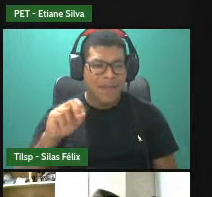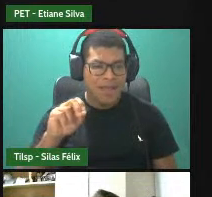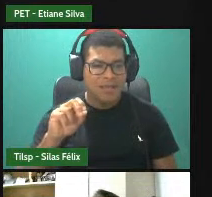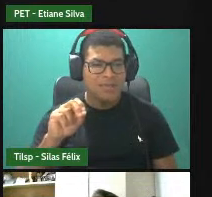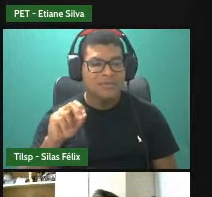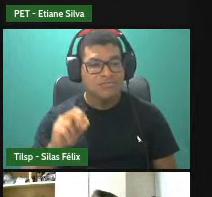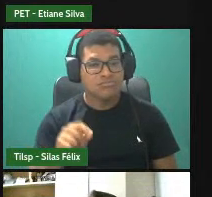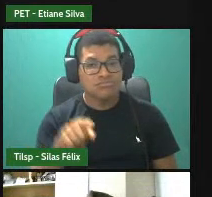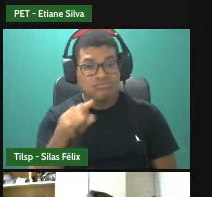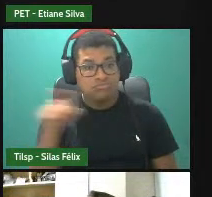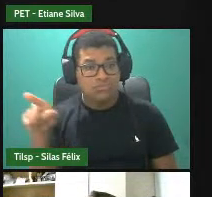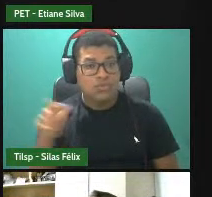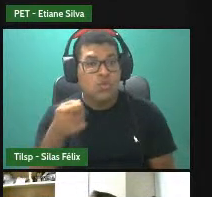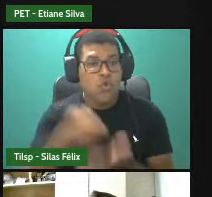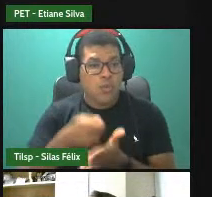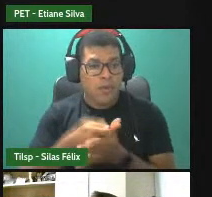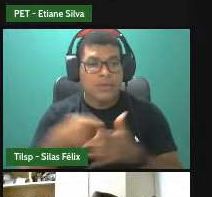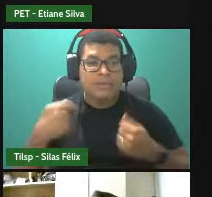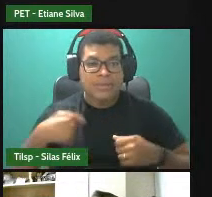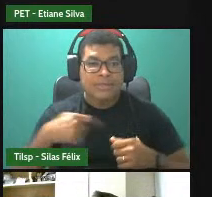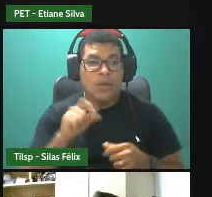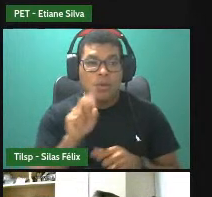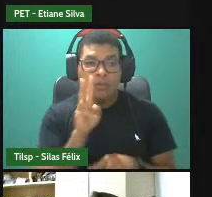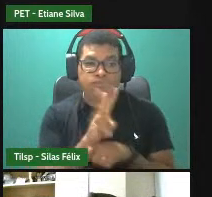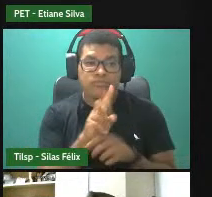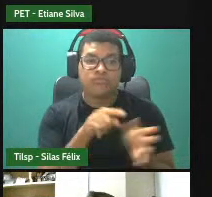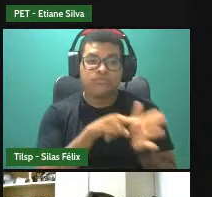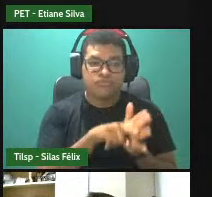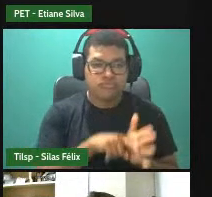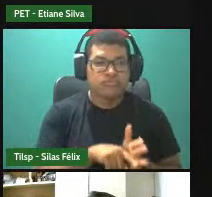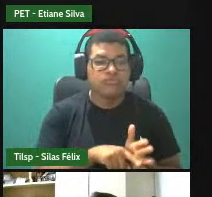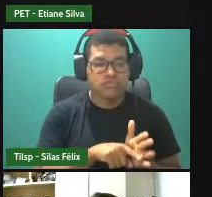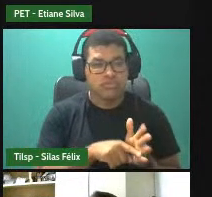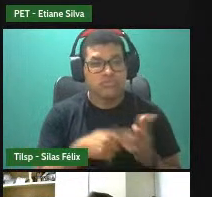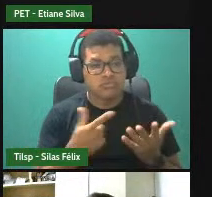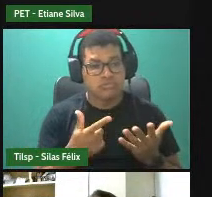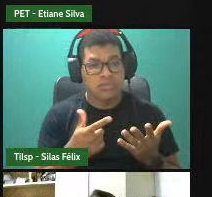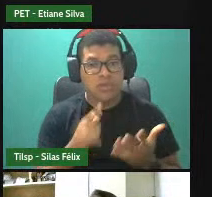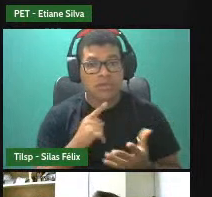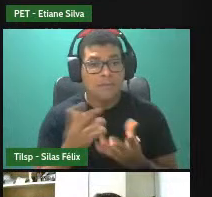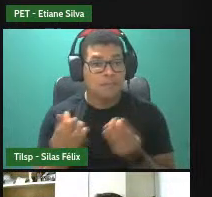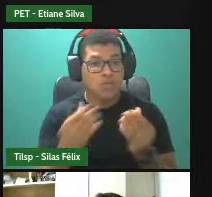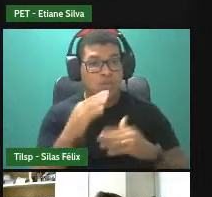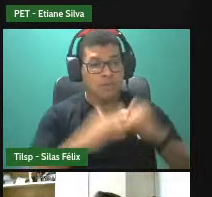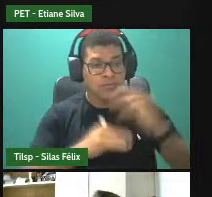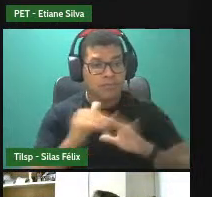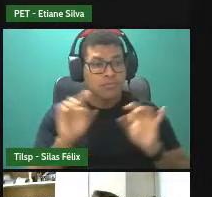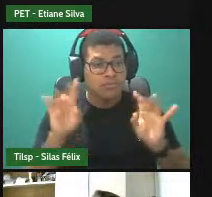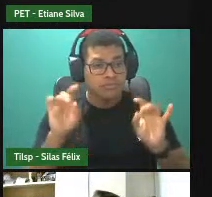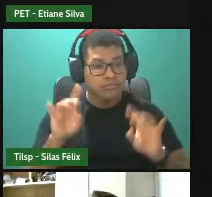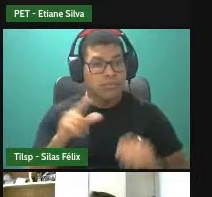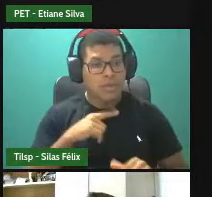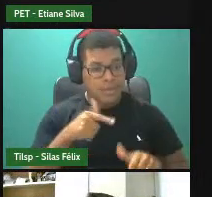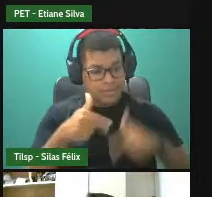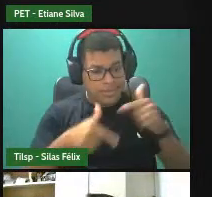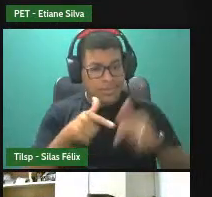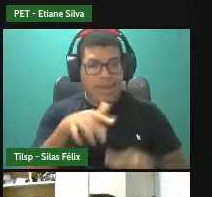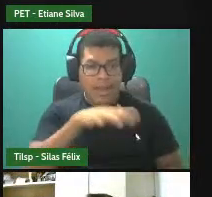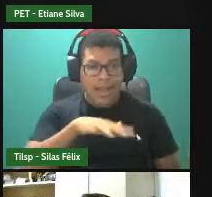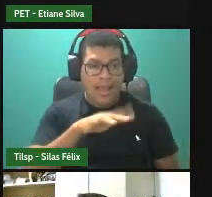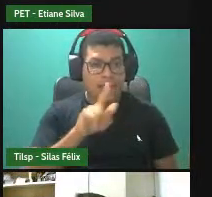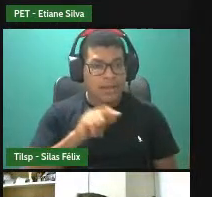são obrigadas a manter a auditoria constante. E muitos especialistas em odontologia legal atuam nesse campo da